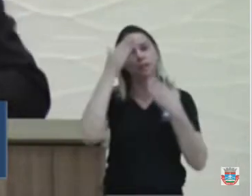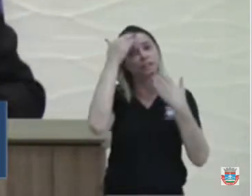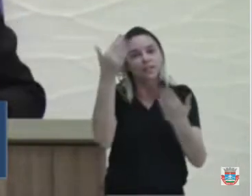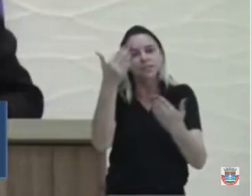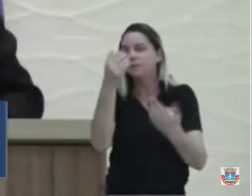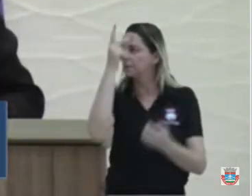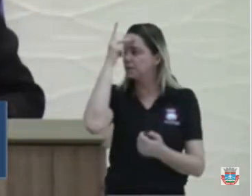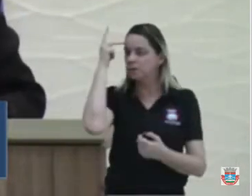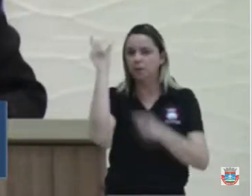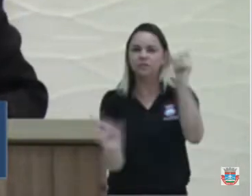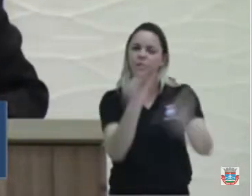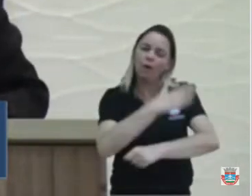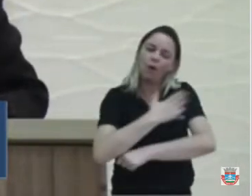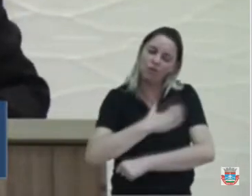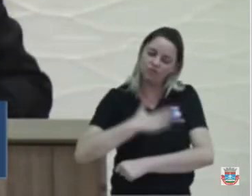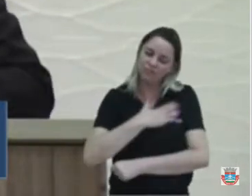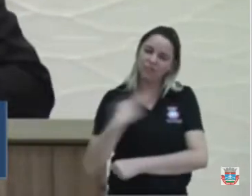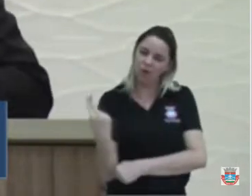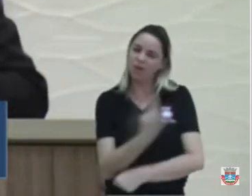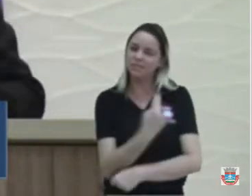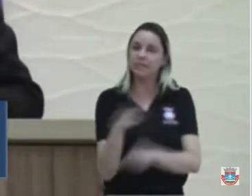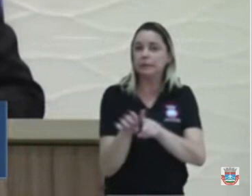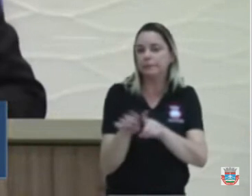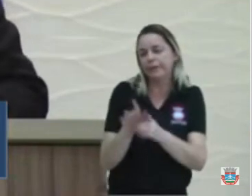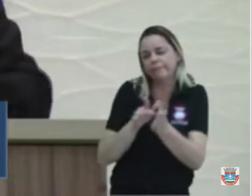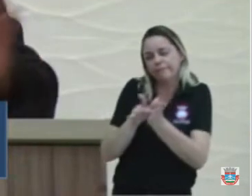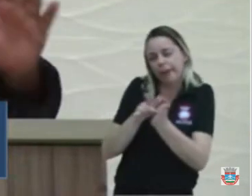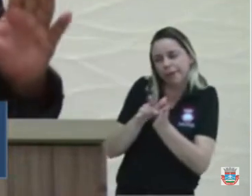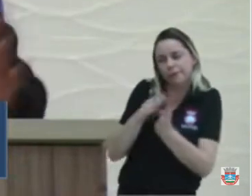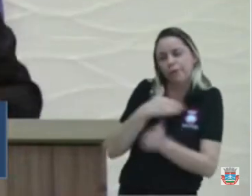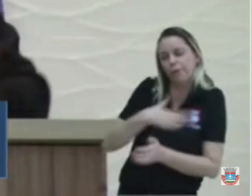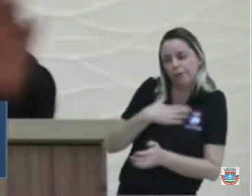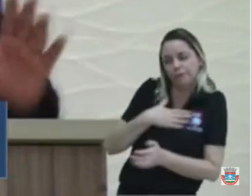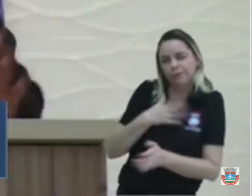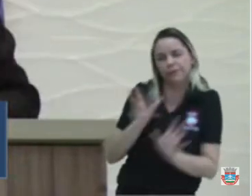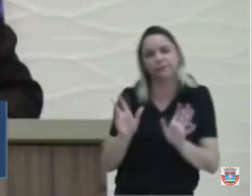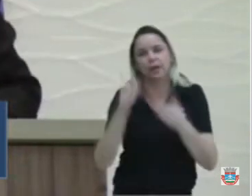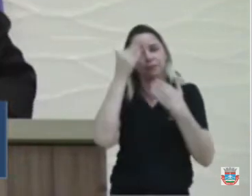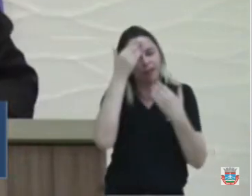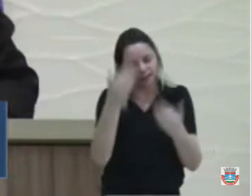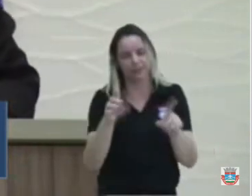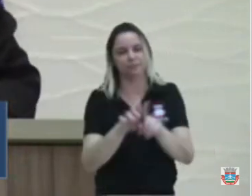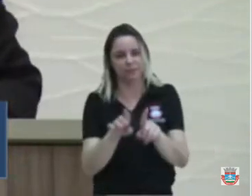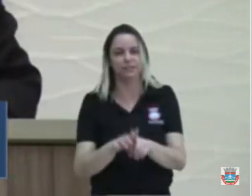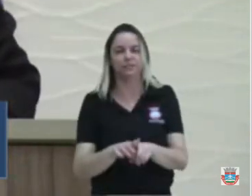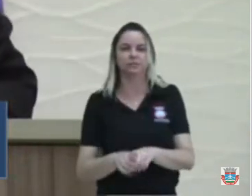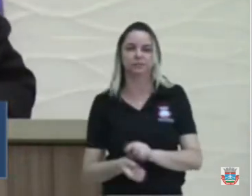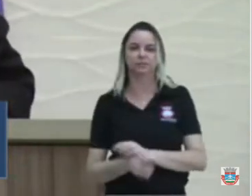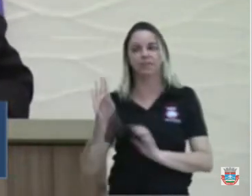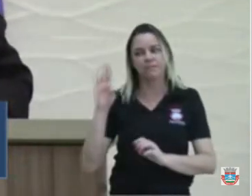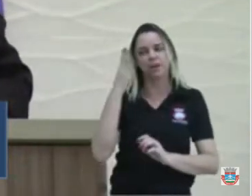Tem aquele que gosta e aquele que finge, né? Tem aquele honesto e aquele falso. Isso é em todos os setores. O